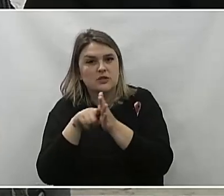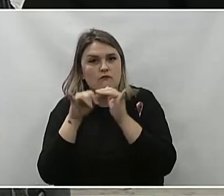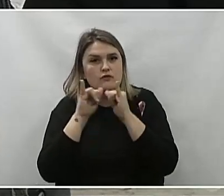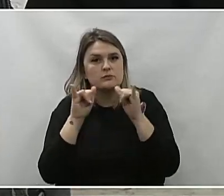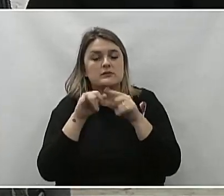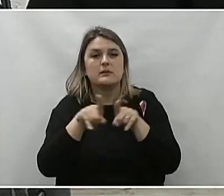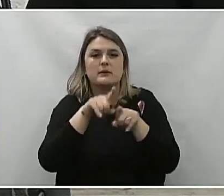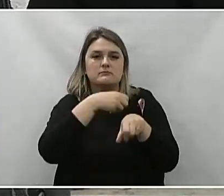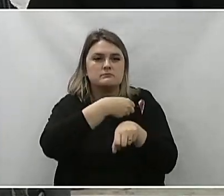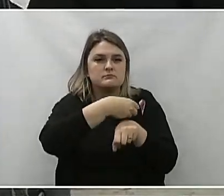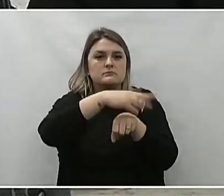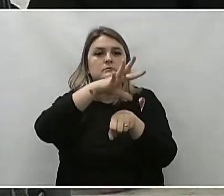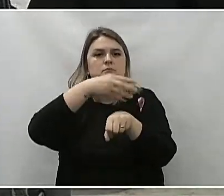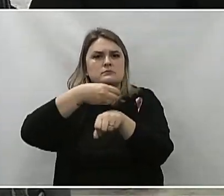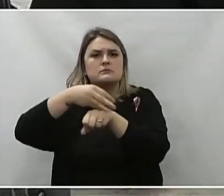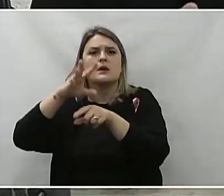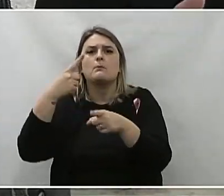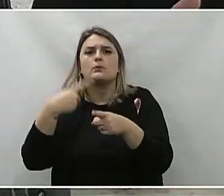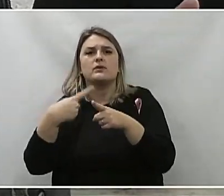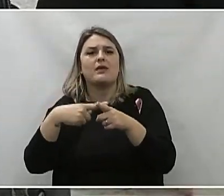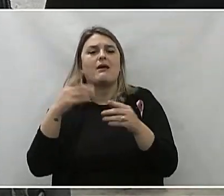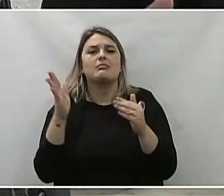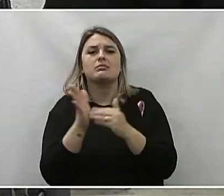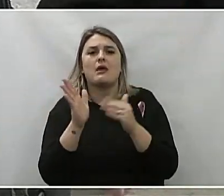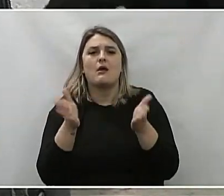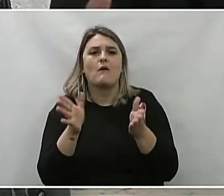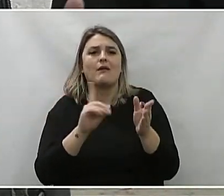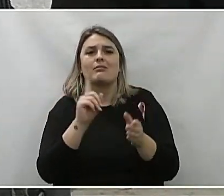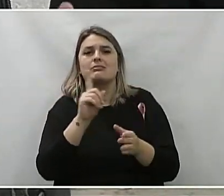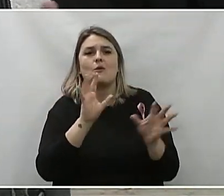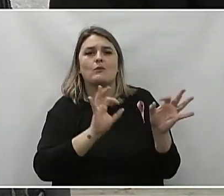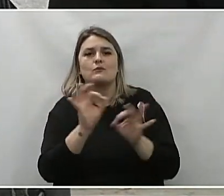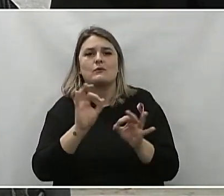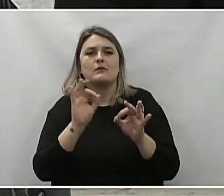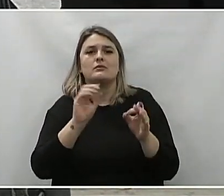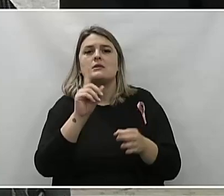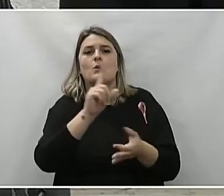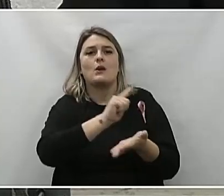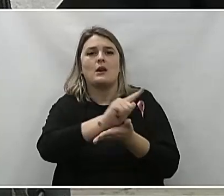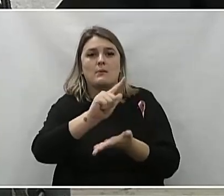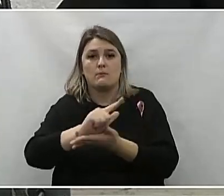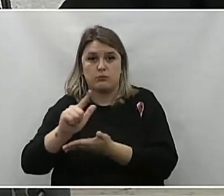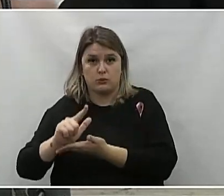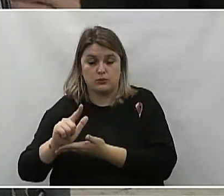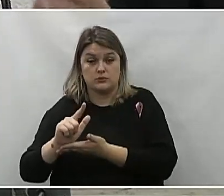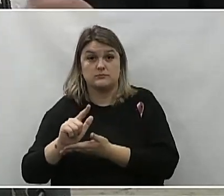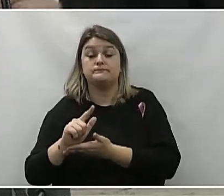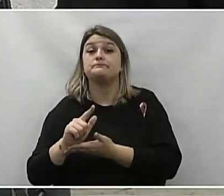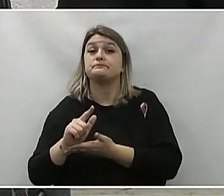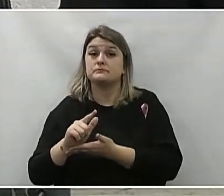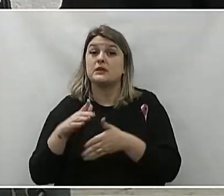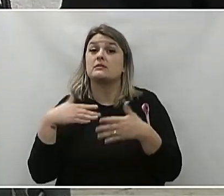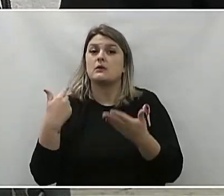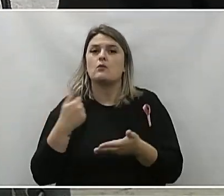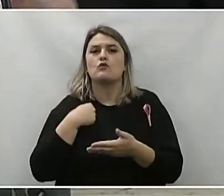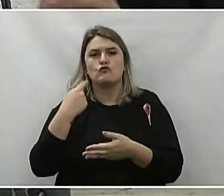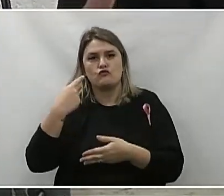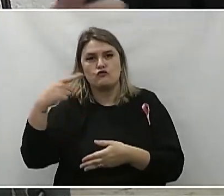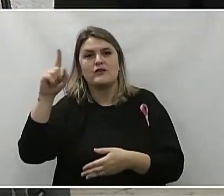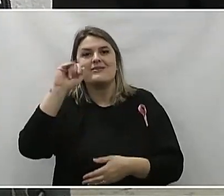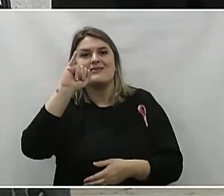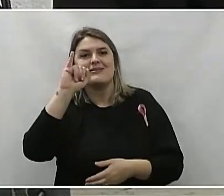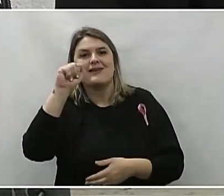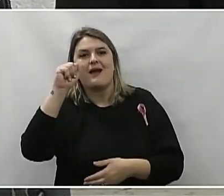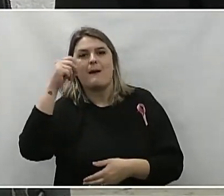passar para os municípios do Porquê que não foi organizado limpado aquele espaço e então eu fui até o